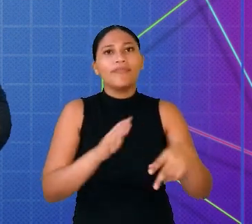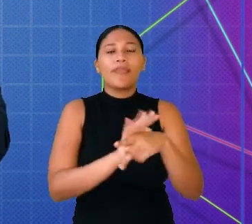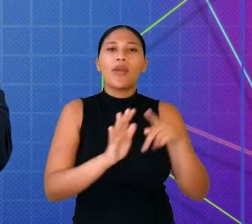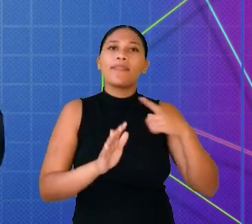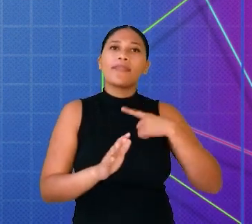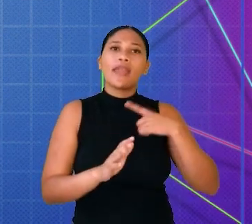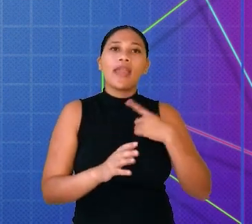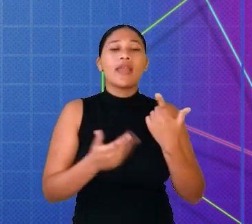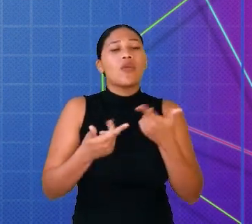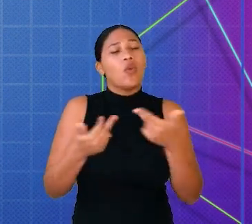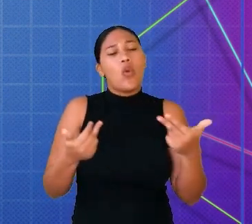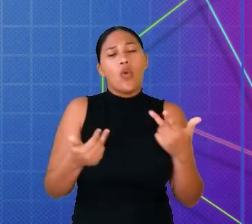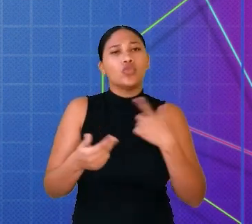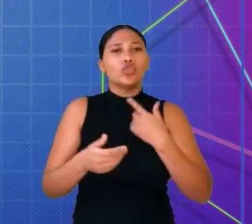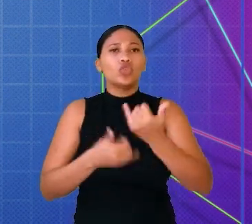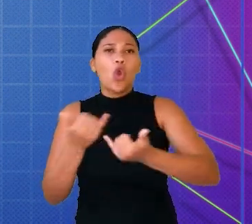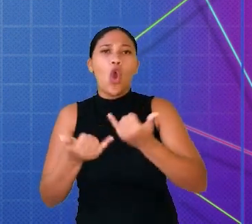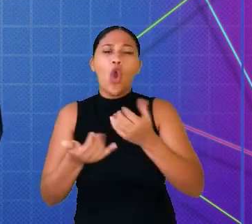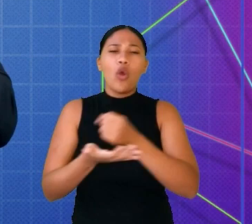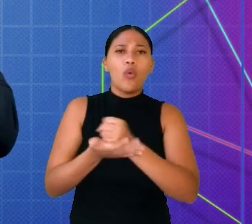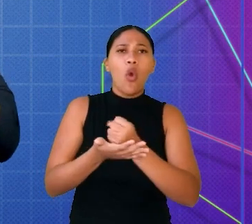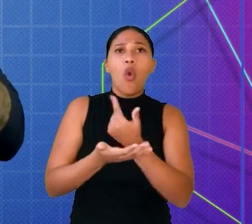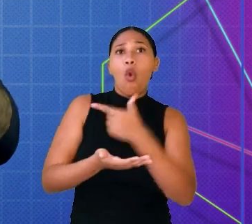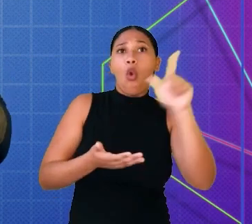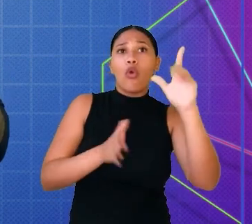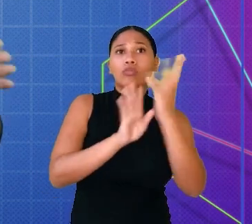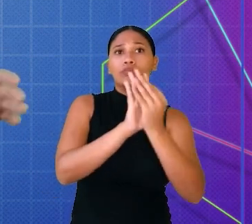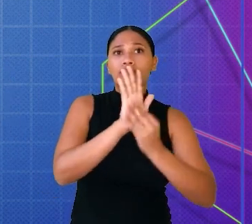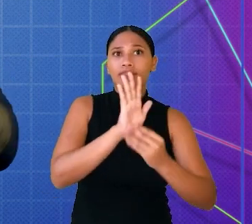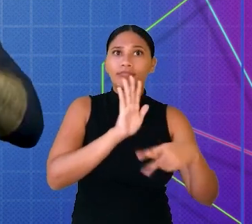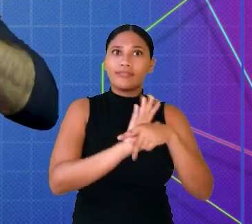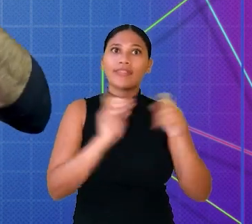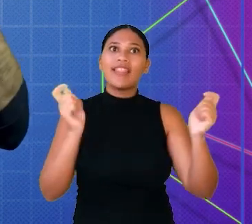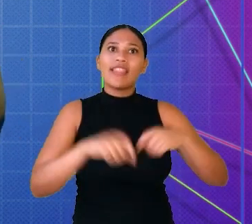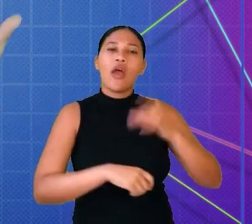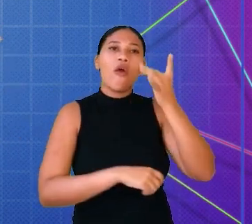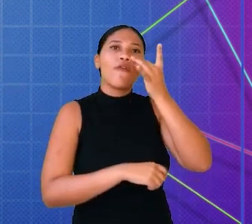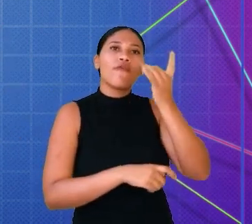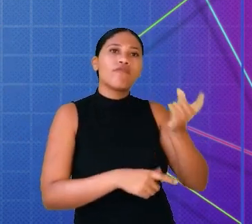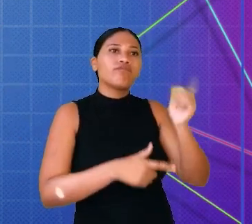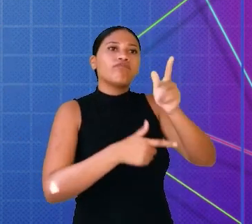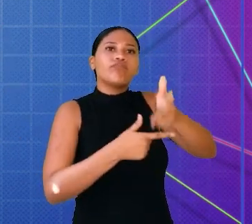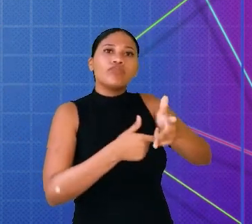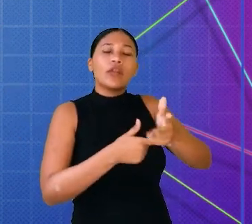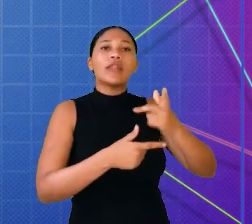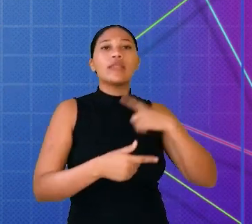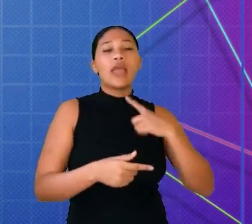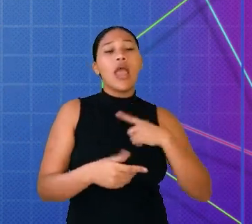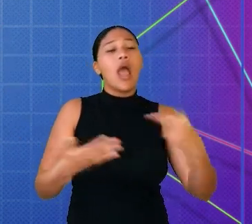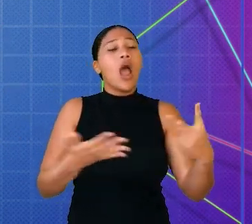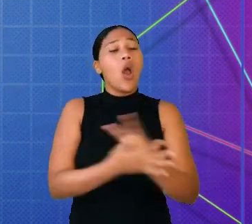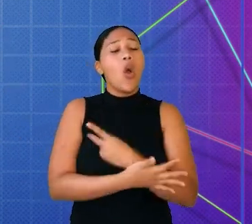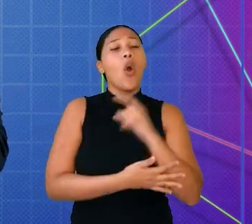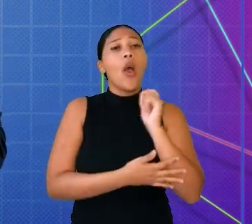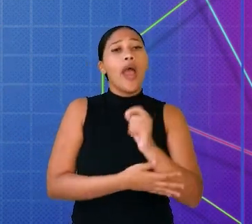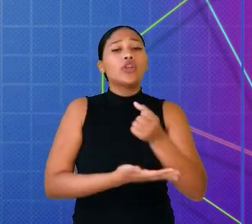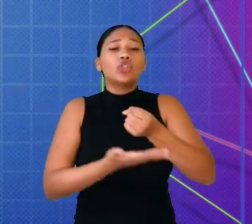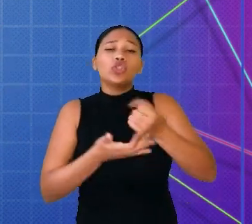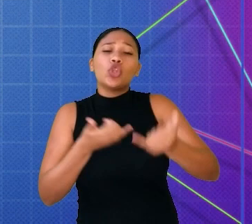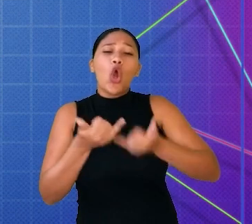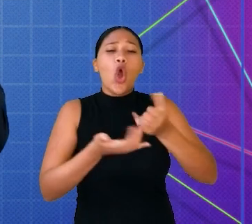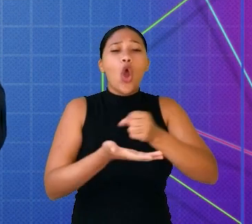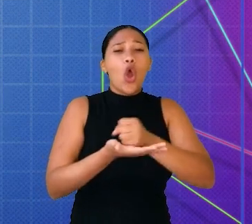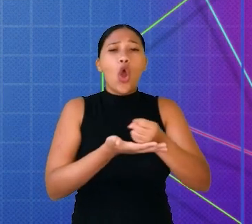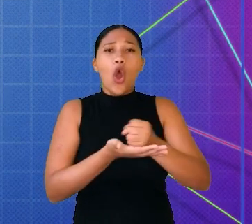podemos ter acesso na web, seja de jogos ou de outros conteúdos que são streamáveis. Mas vale levar em consideração que os jogos